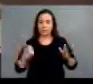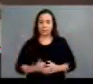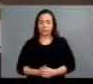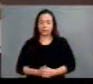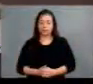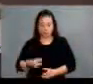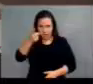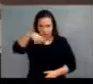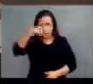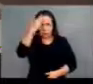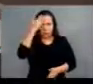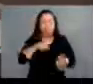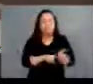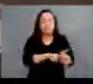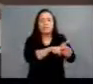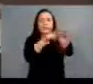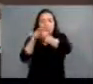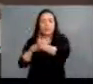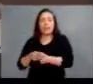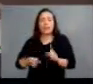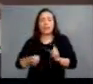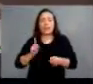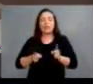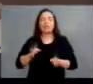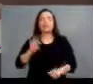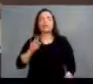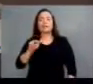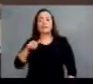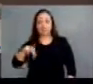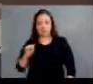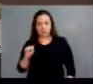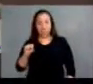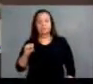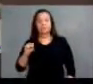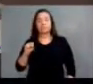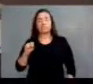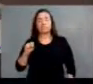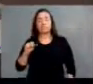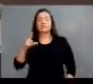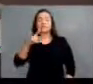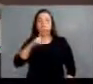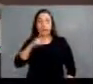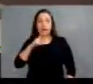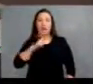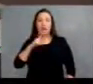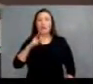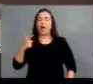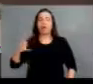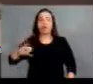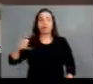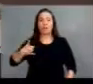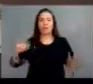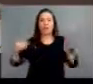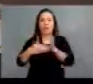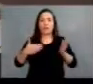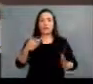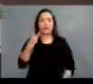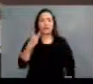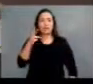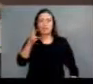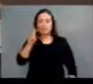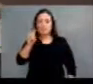vida de uma travesti ou transexual no Brasil não supera 35 anos. Não